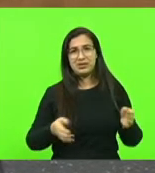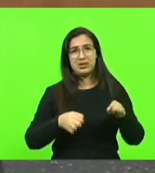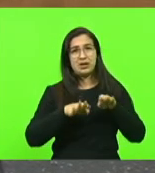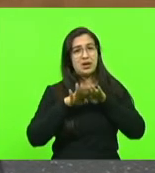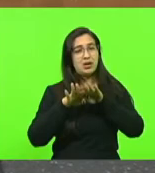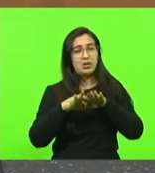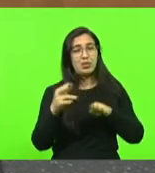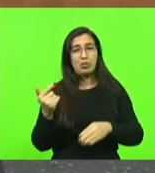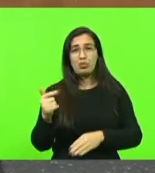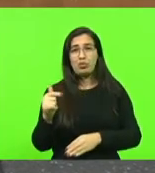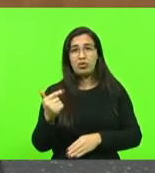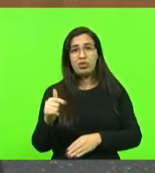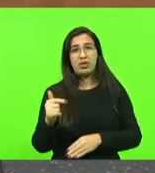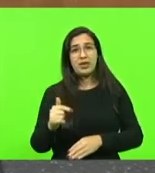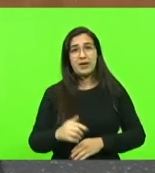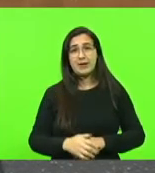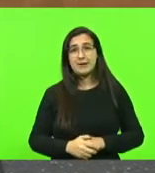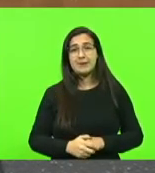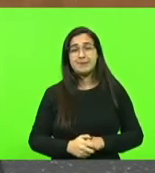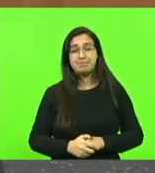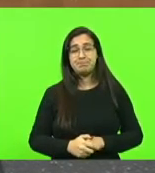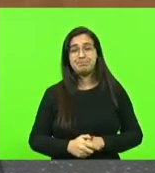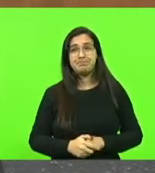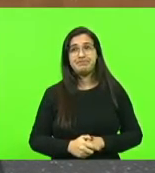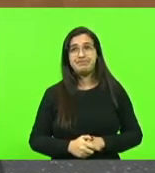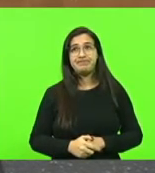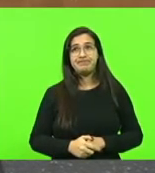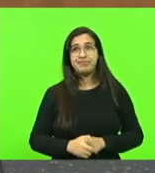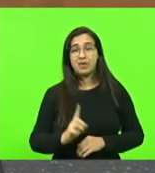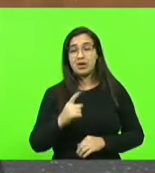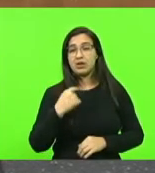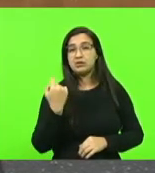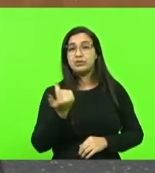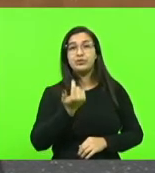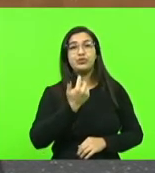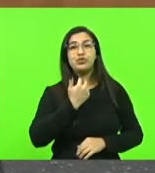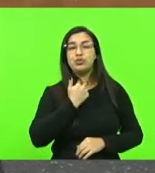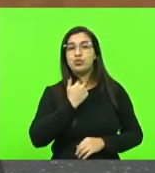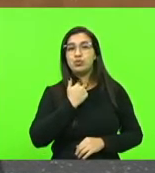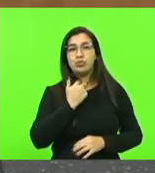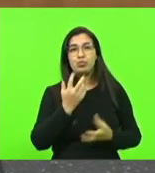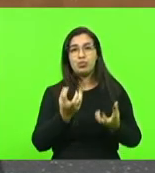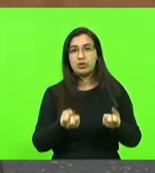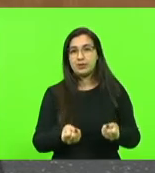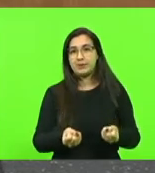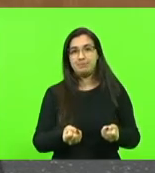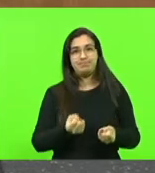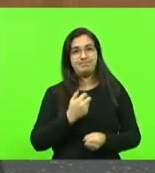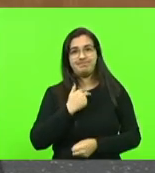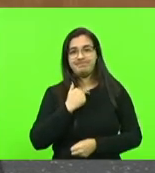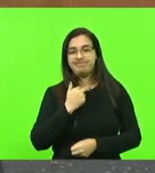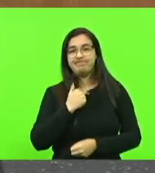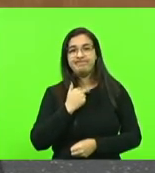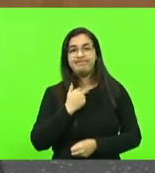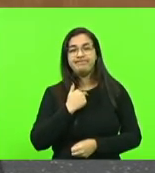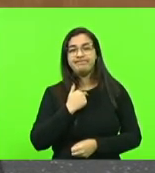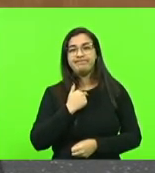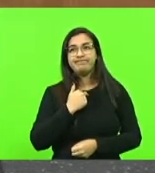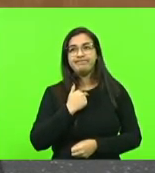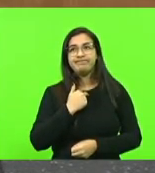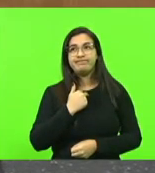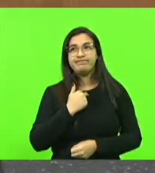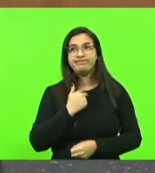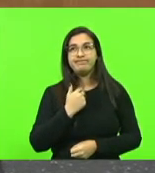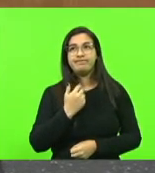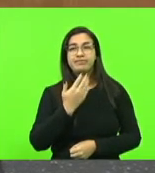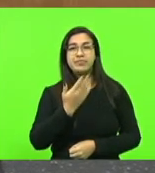desproporcional o que está acontecendo, e nós não podemos aceitar que isso, essa